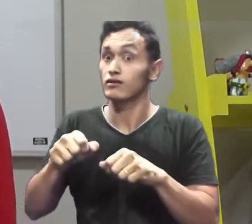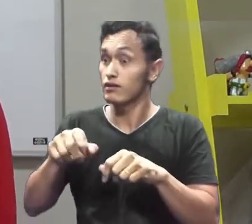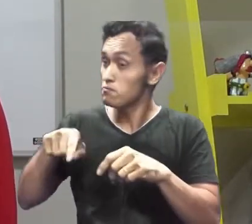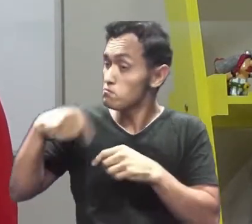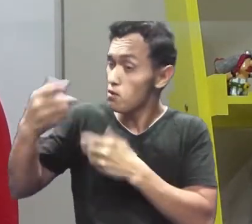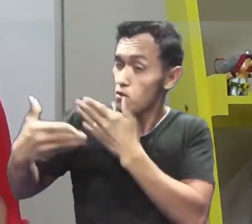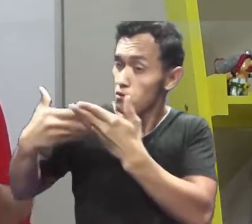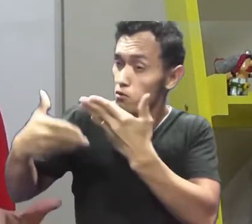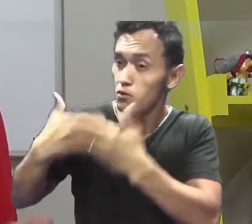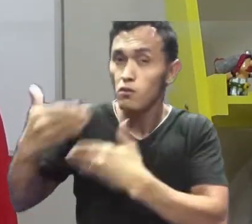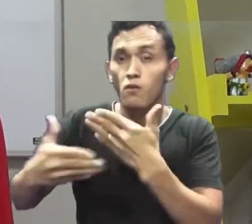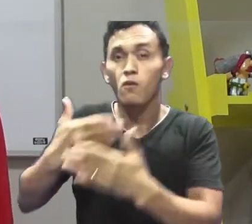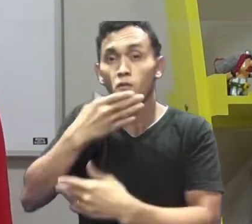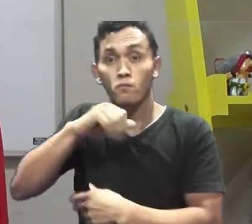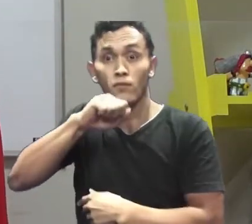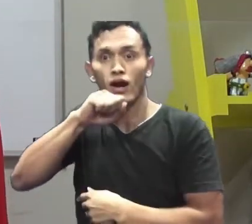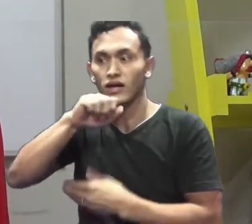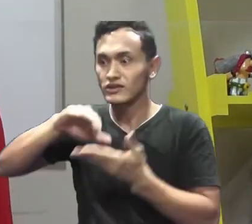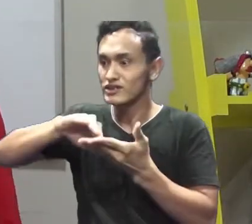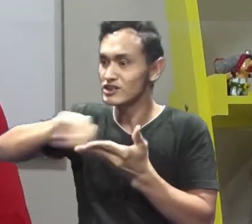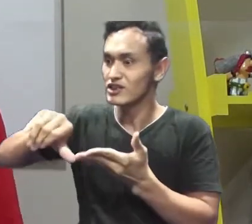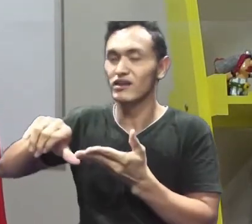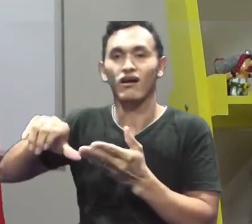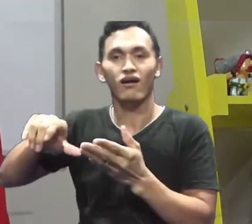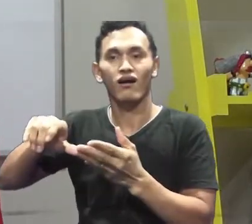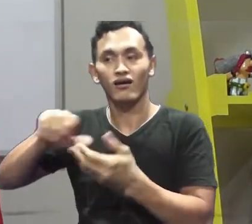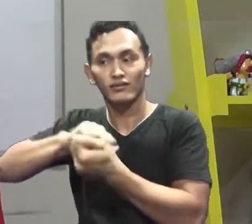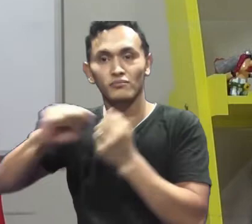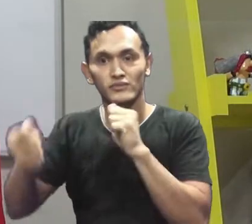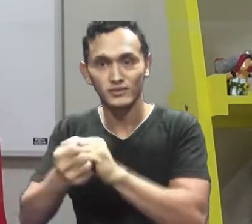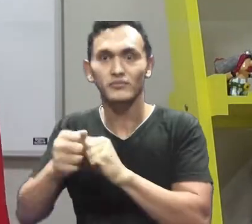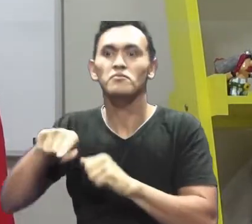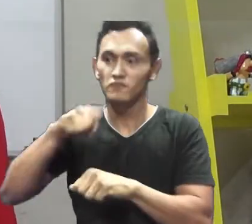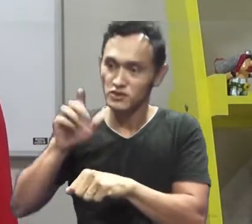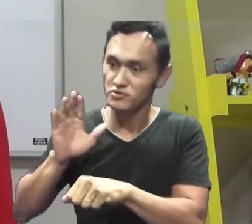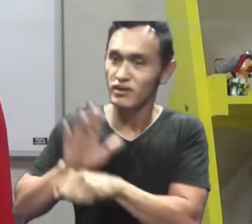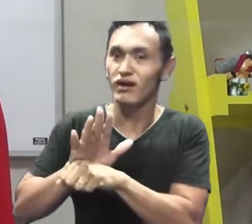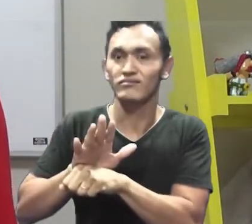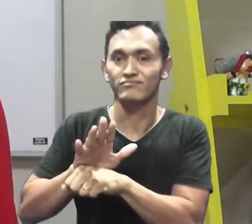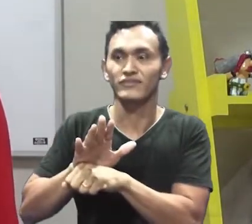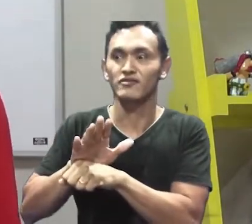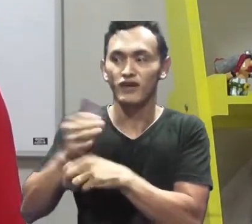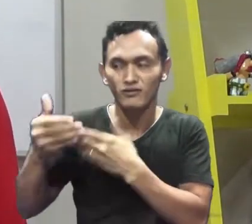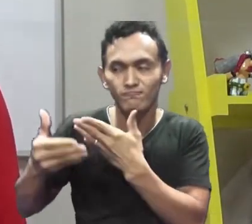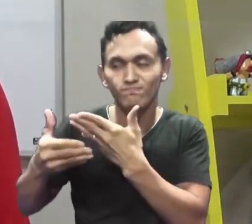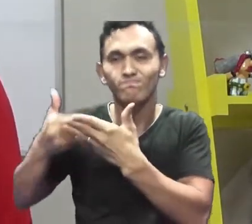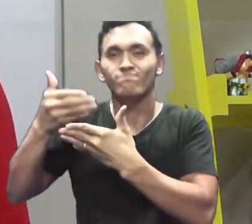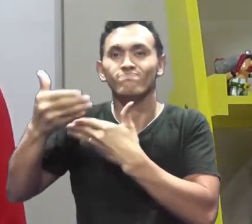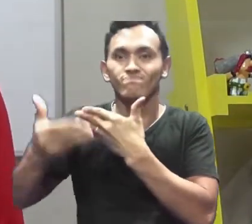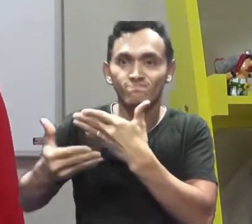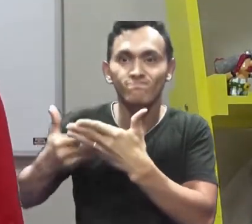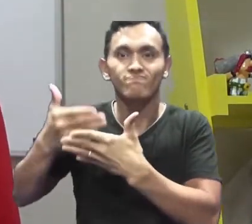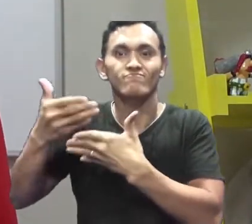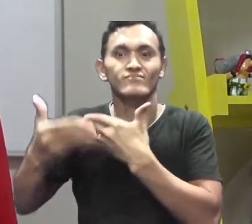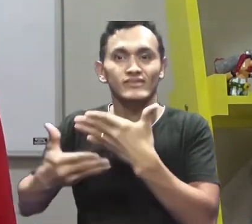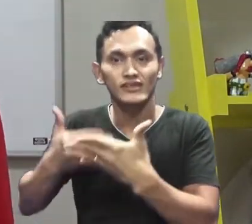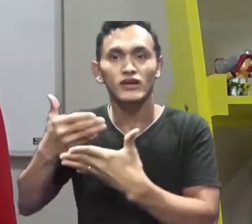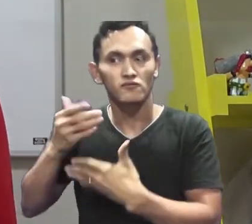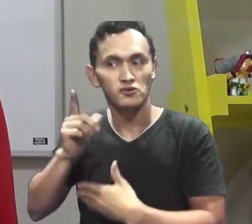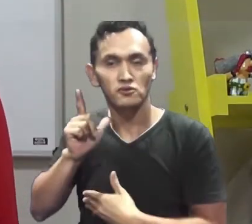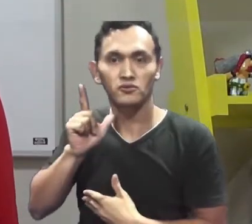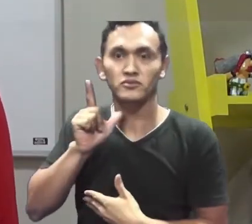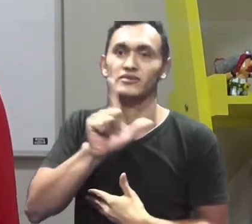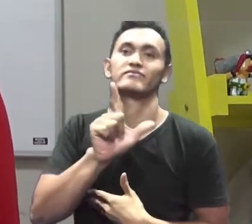com o tempo, o pai da criança vai começar a tirar uma das rodinhas e depois vai empurrar. Então, vai